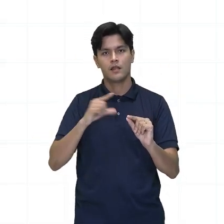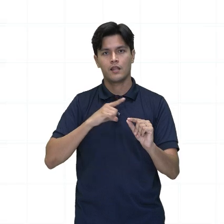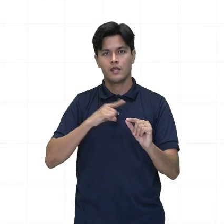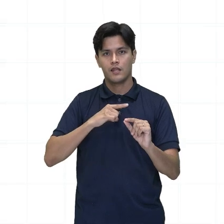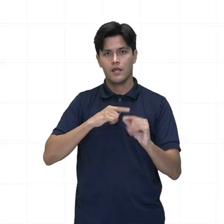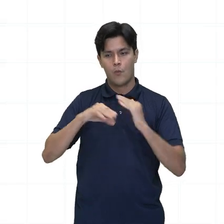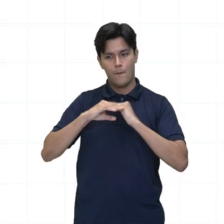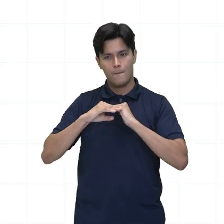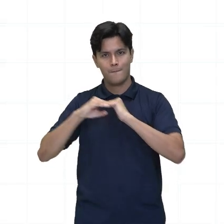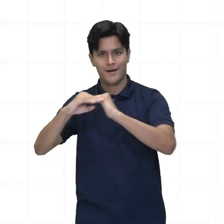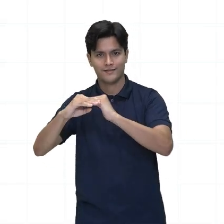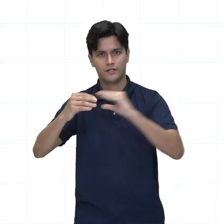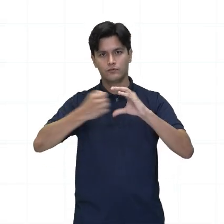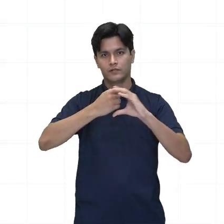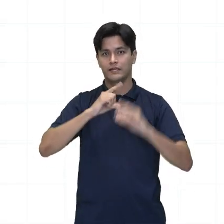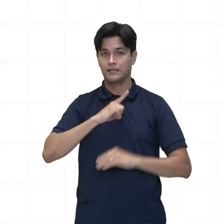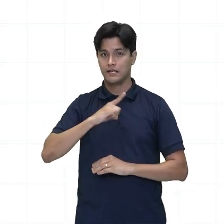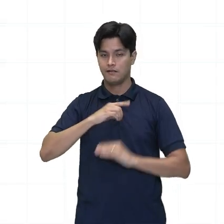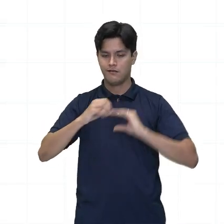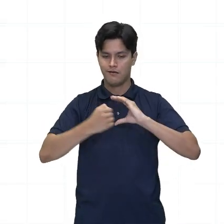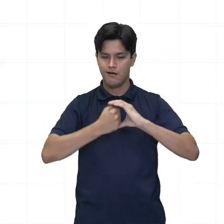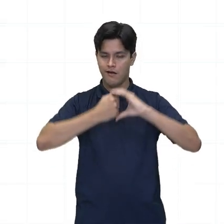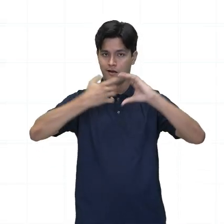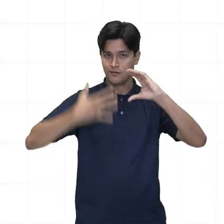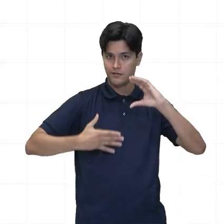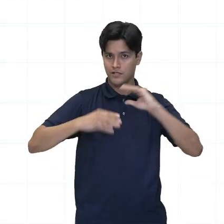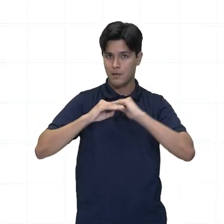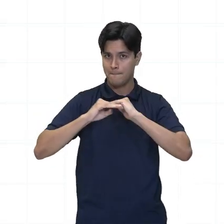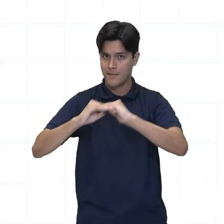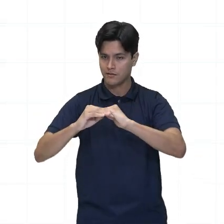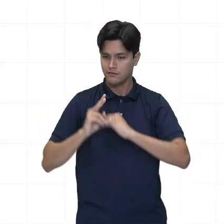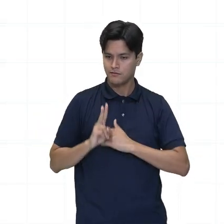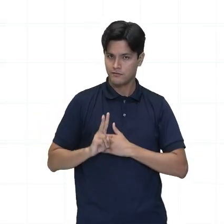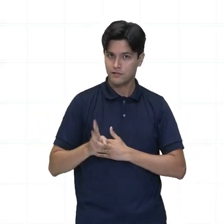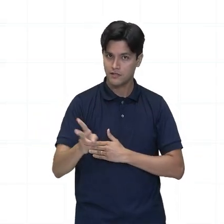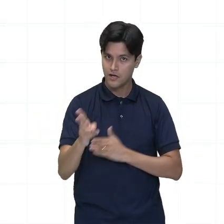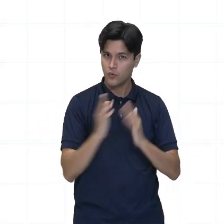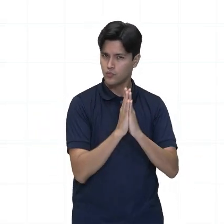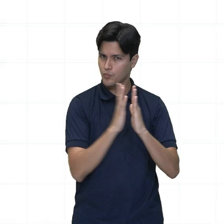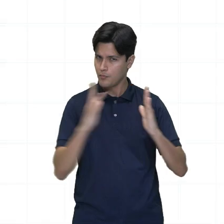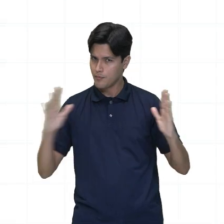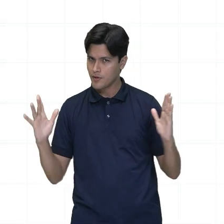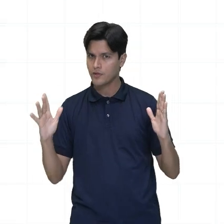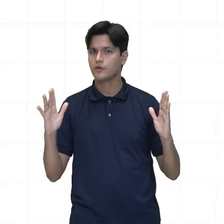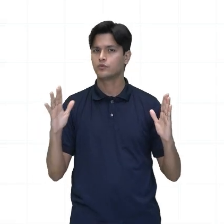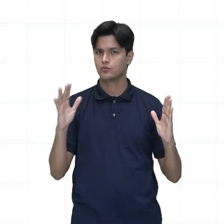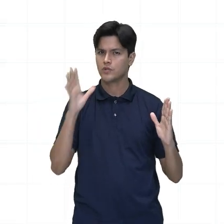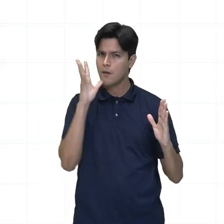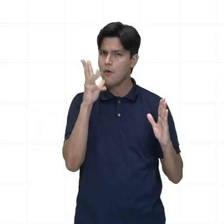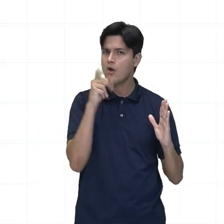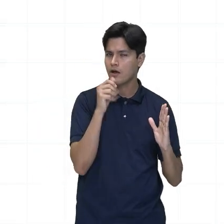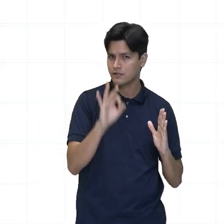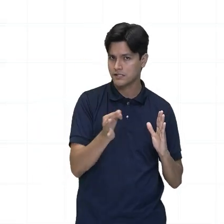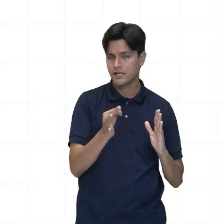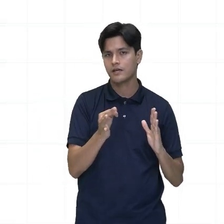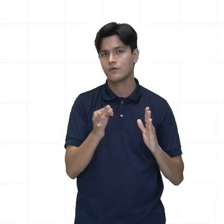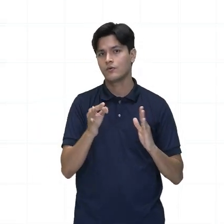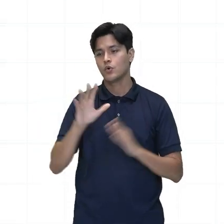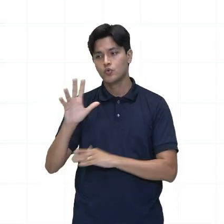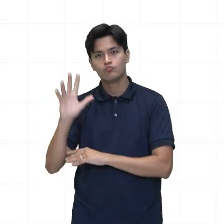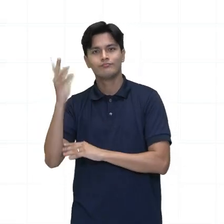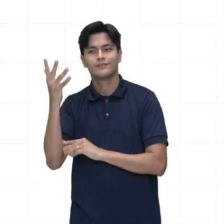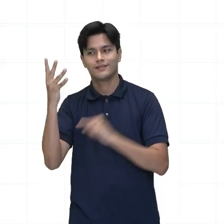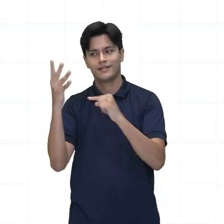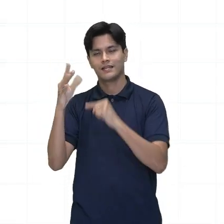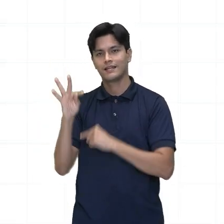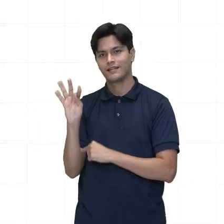uma determinada região. Não é apenas o tempo, né? Porque o tempo ele pode variar. Agora a previsão é de sol,